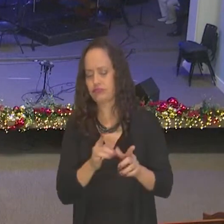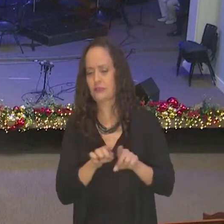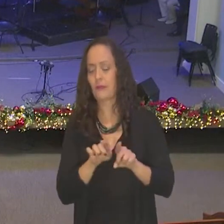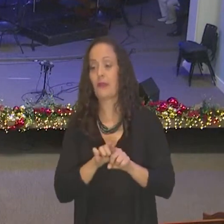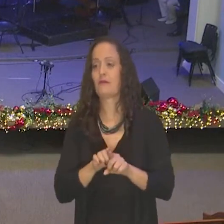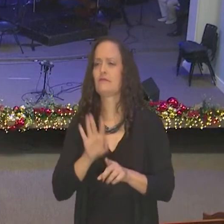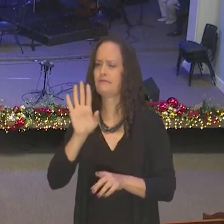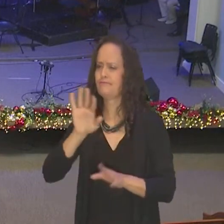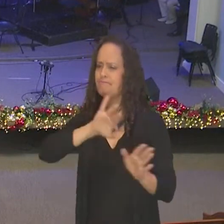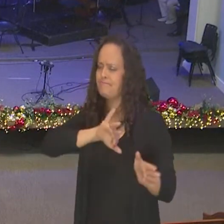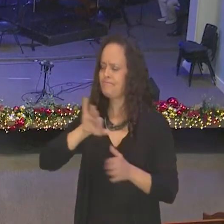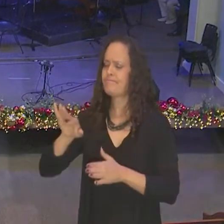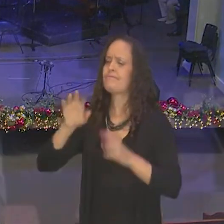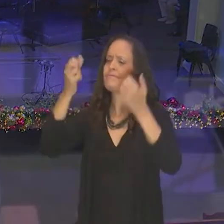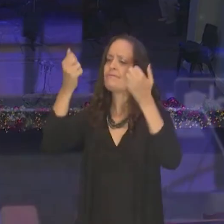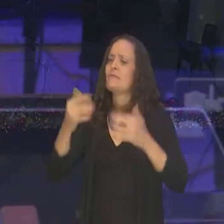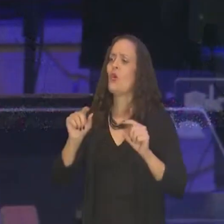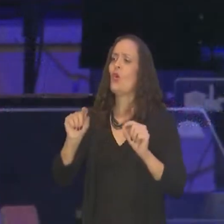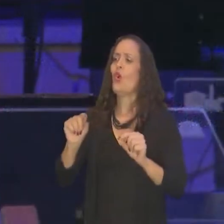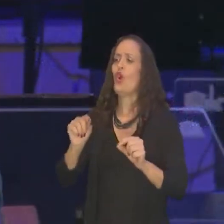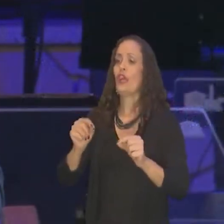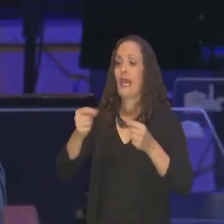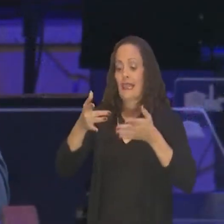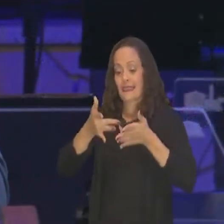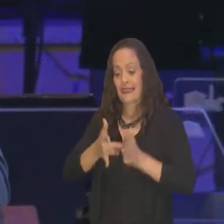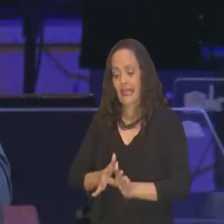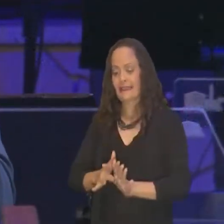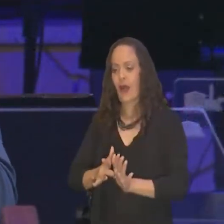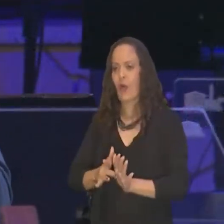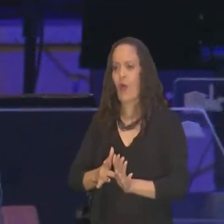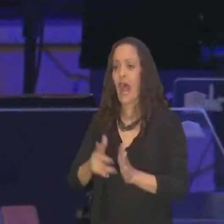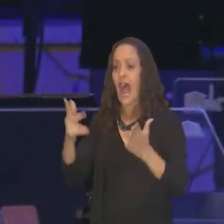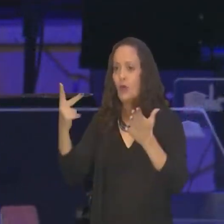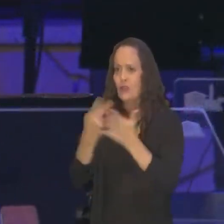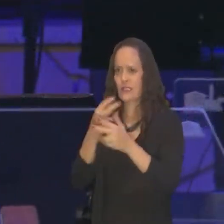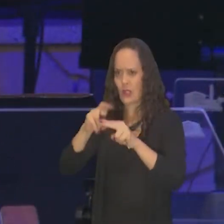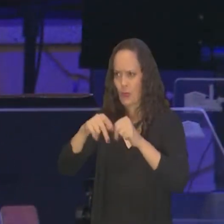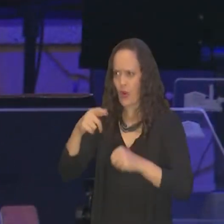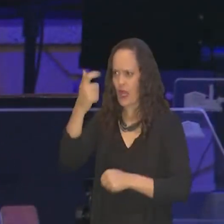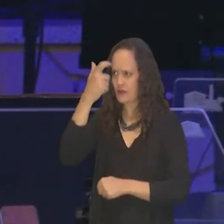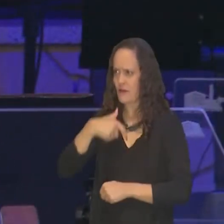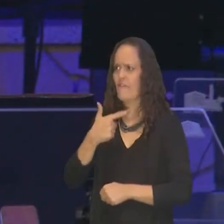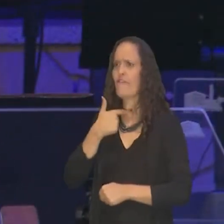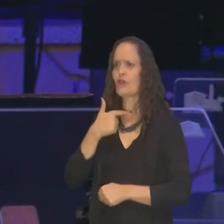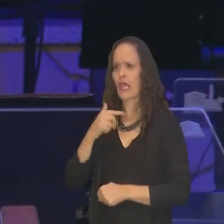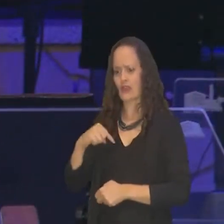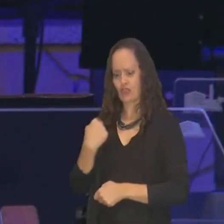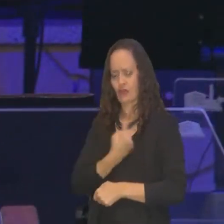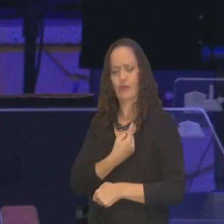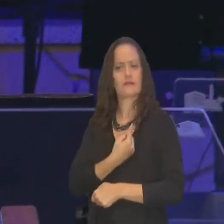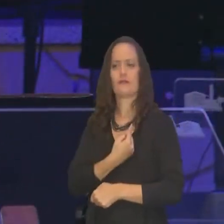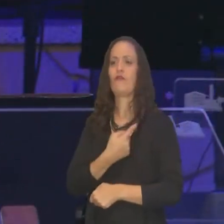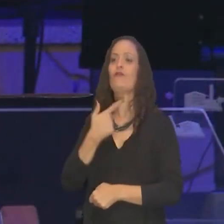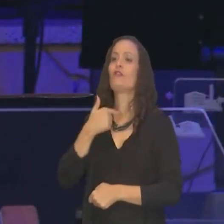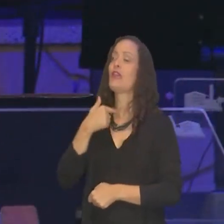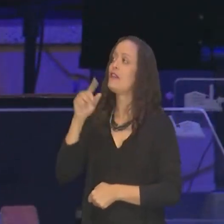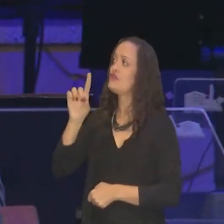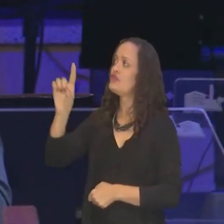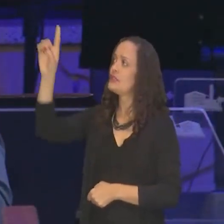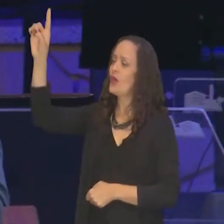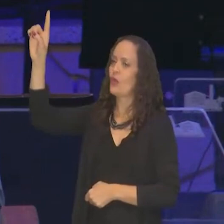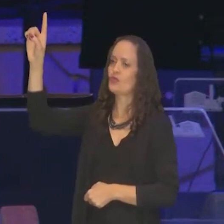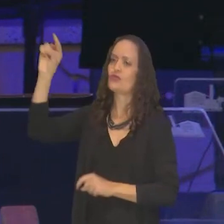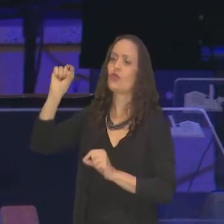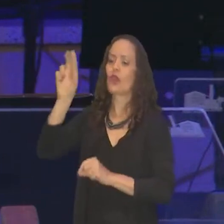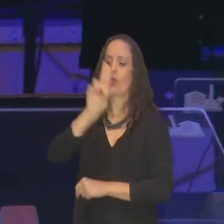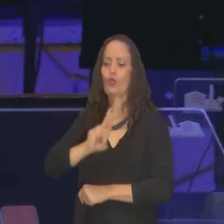Natal foi estabelecido não por vontade humana, mas pela vontade de Deus, que conduziu os seus profetas,